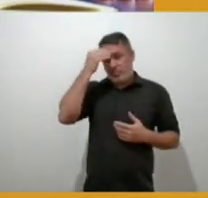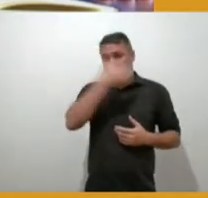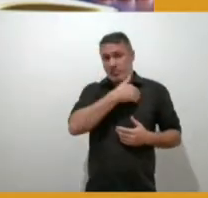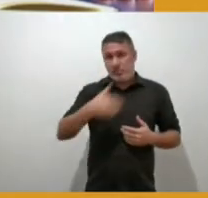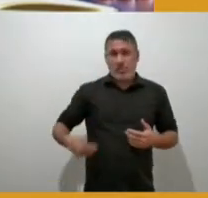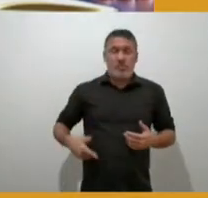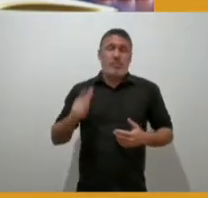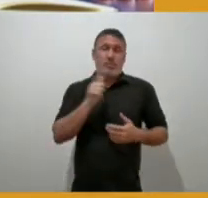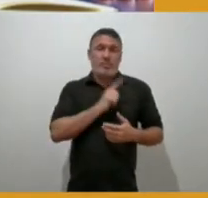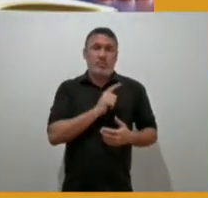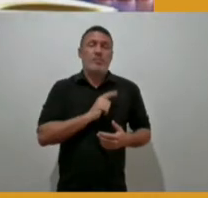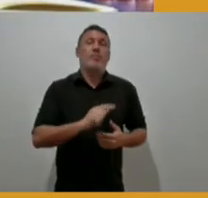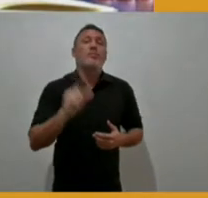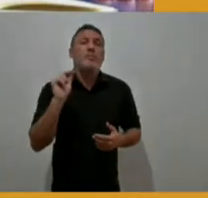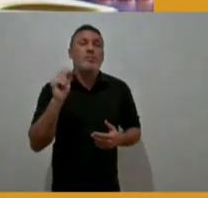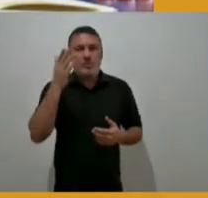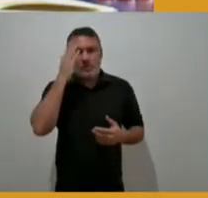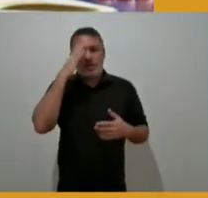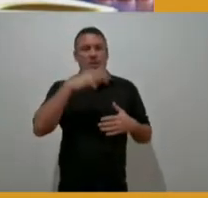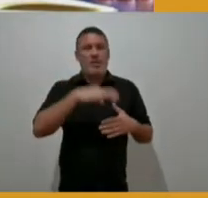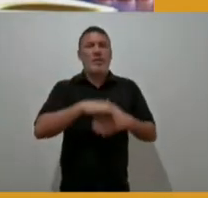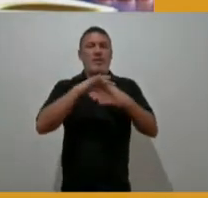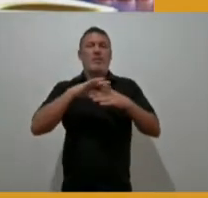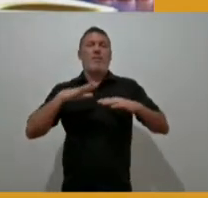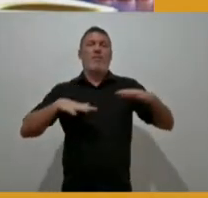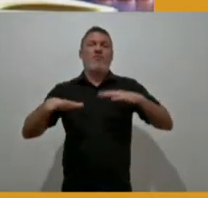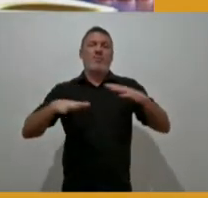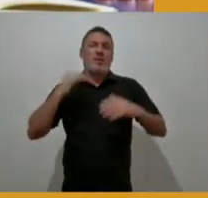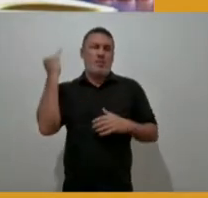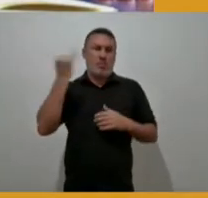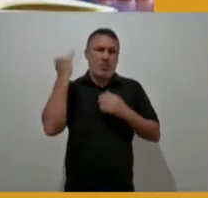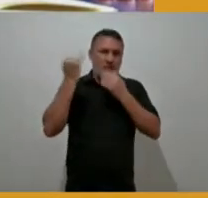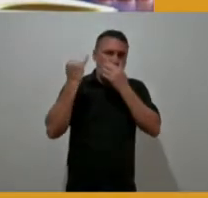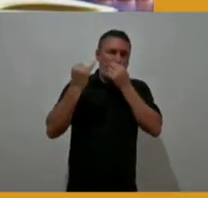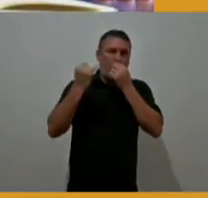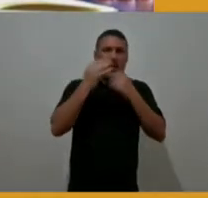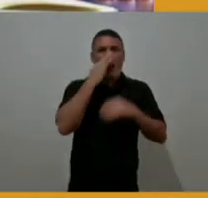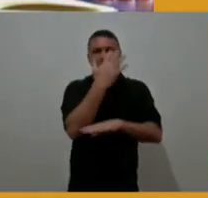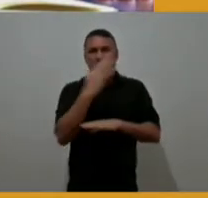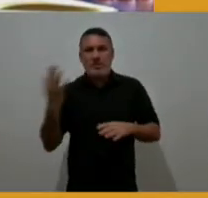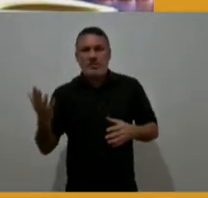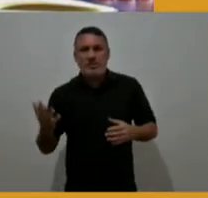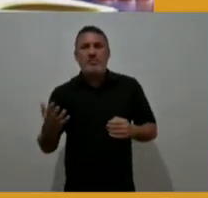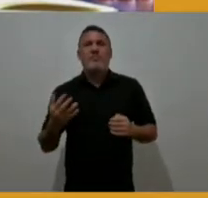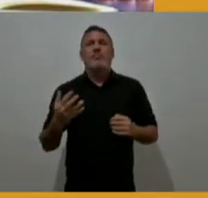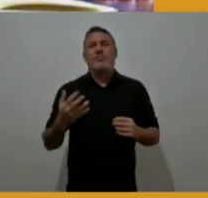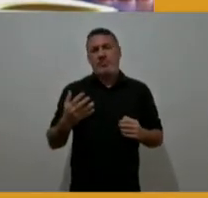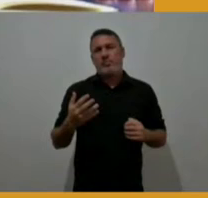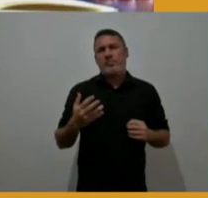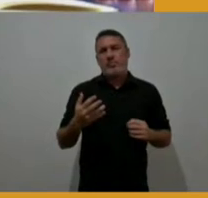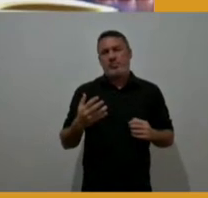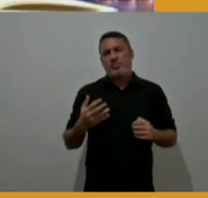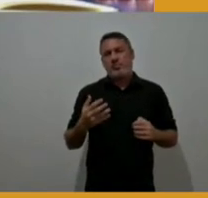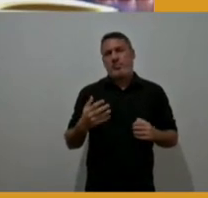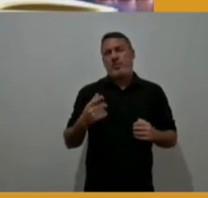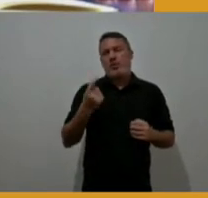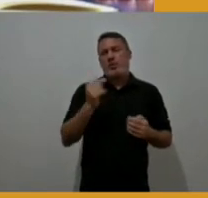liderado um movimento importante no Espírito Santo, na área ambiental, na área de recursos